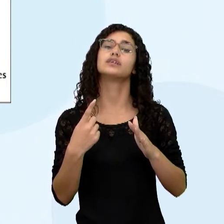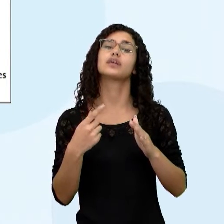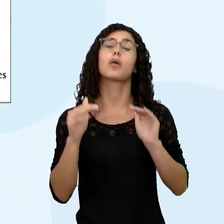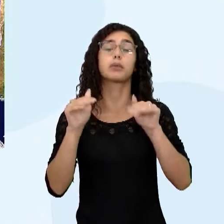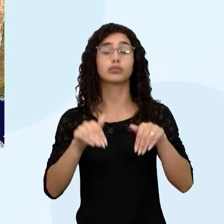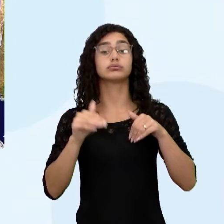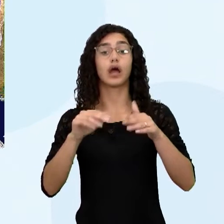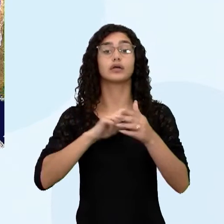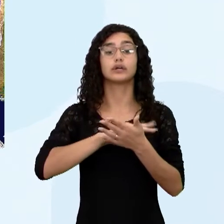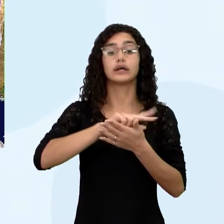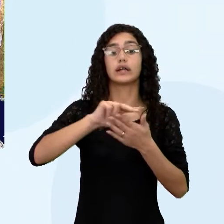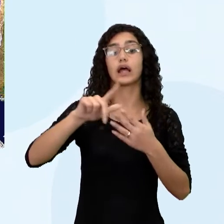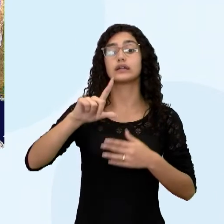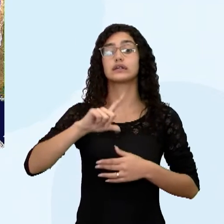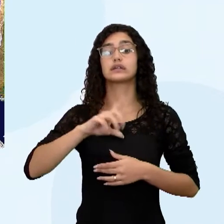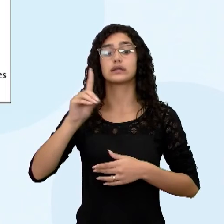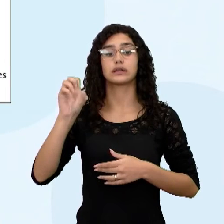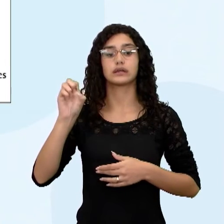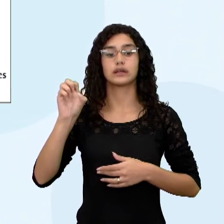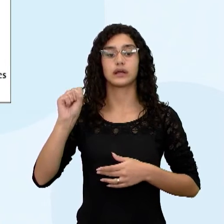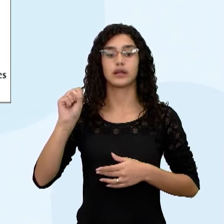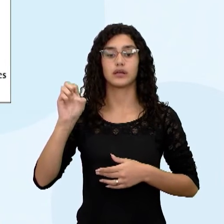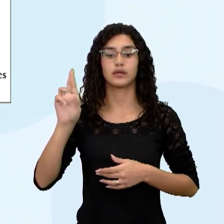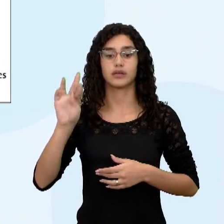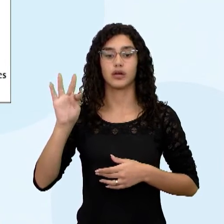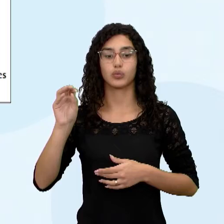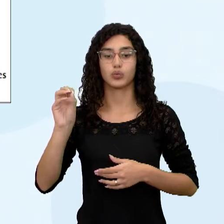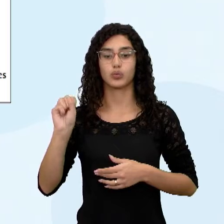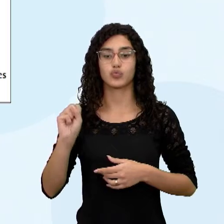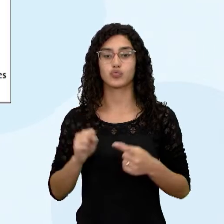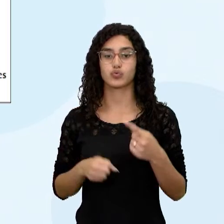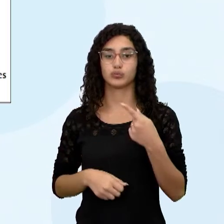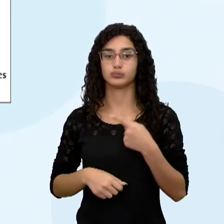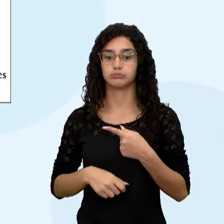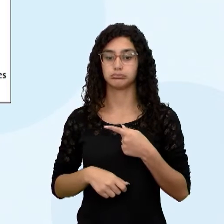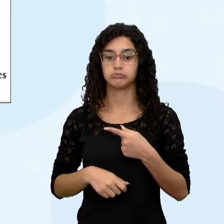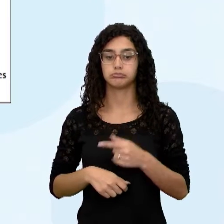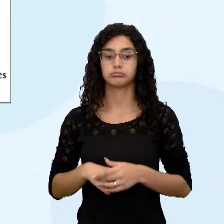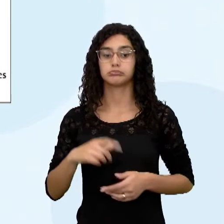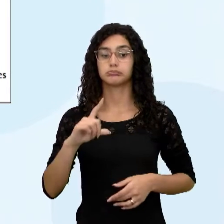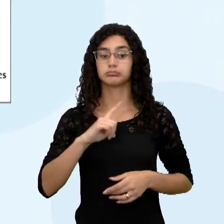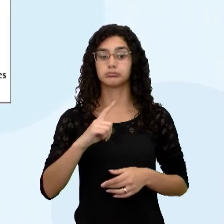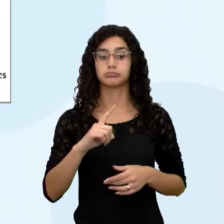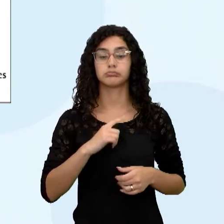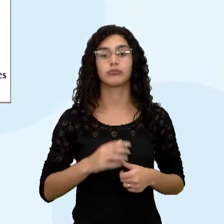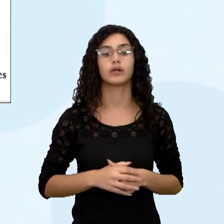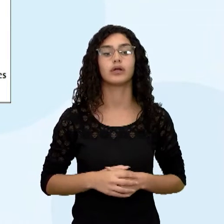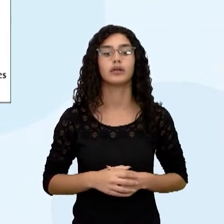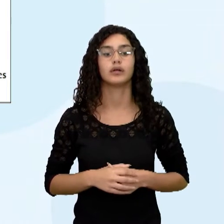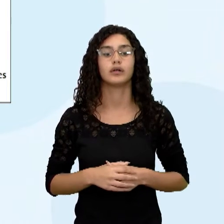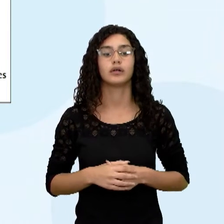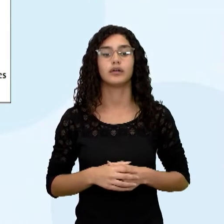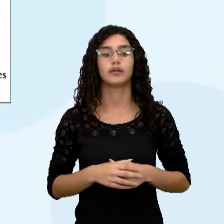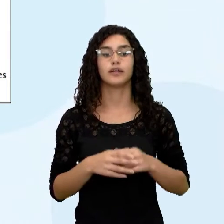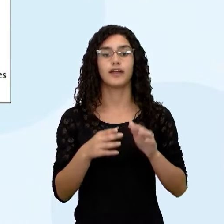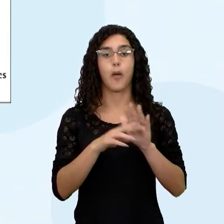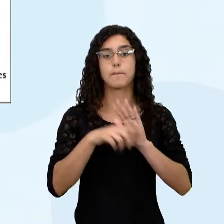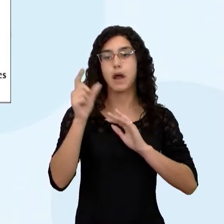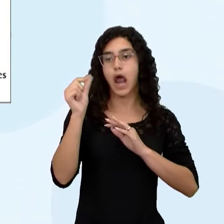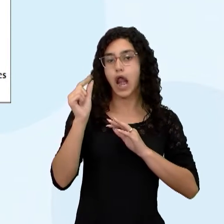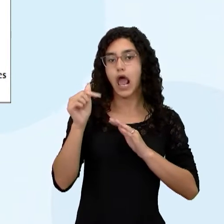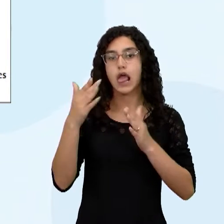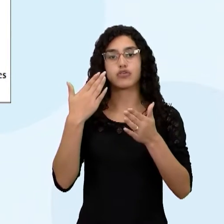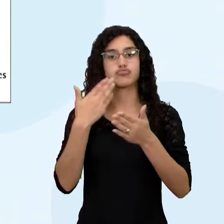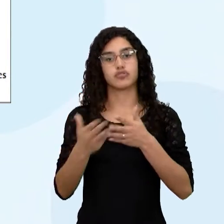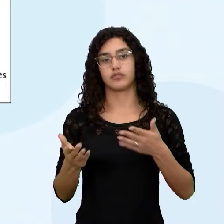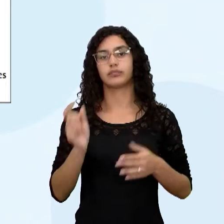aqui grandes desertos. Olha lá. Opa, volta aqui. Vamos lá. Vou colocar a canetinha, porque tiraram a canetinha, né? Eles